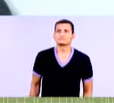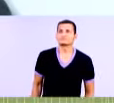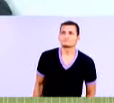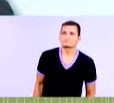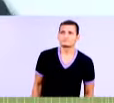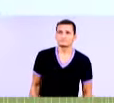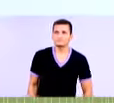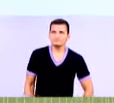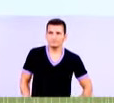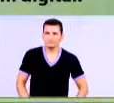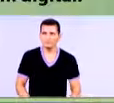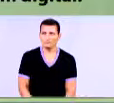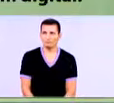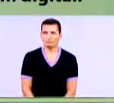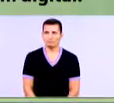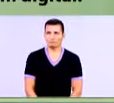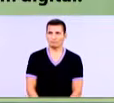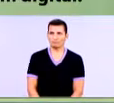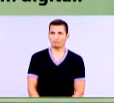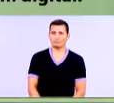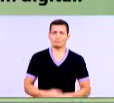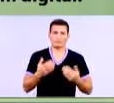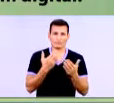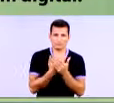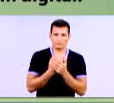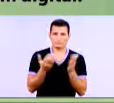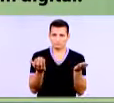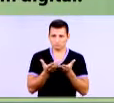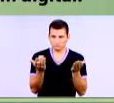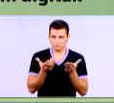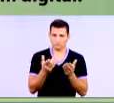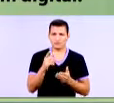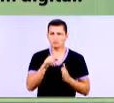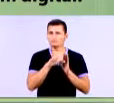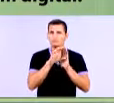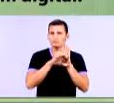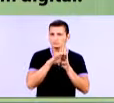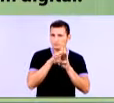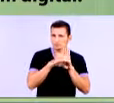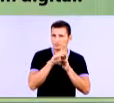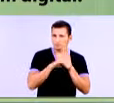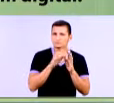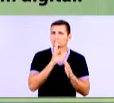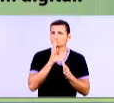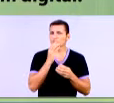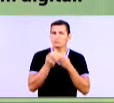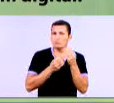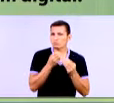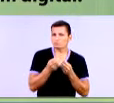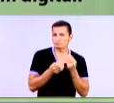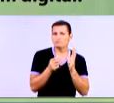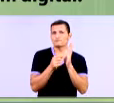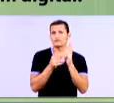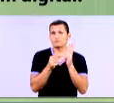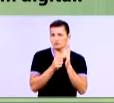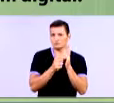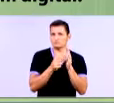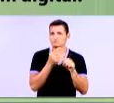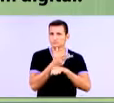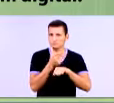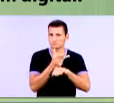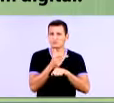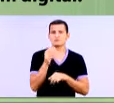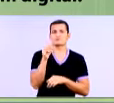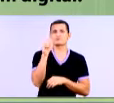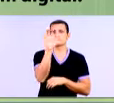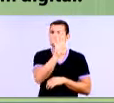Então, na aula de hoje, nós pretendemos definir conceitos relacionados ao recurso multimídia imagem. Então o assunto da nossa